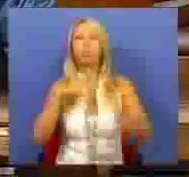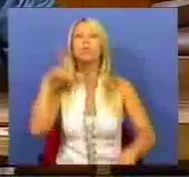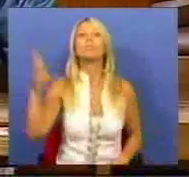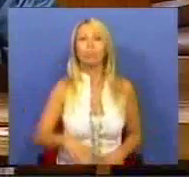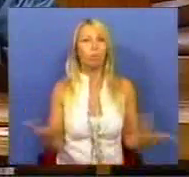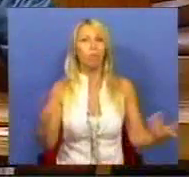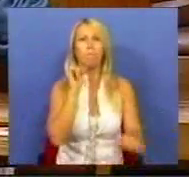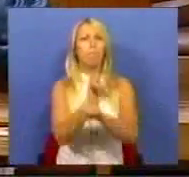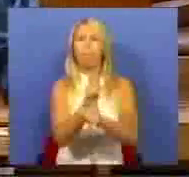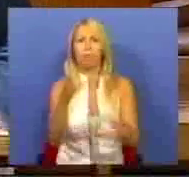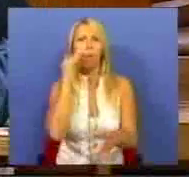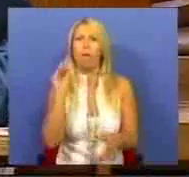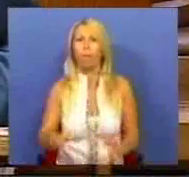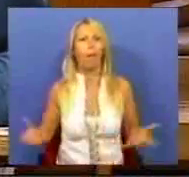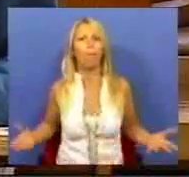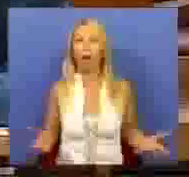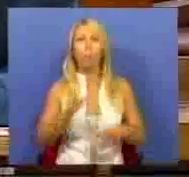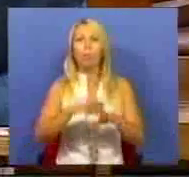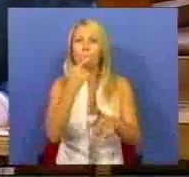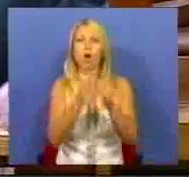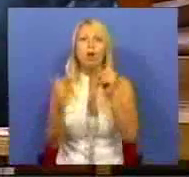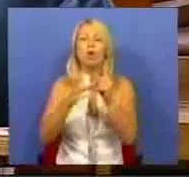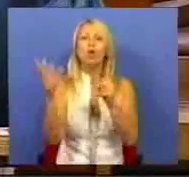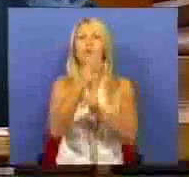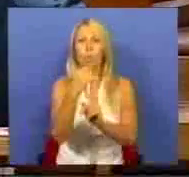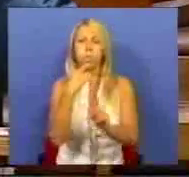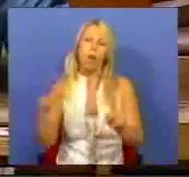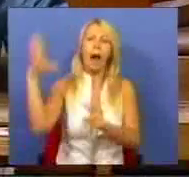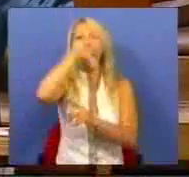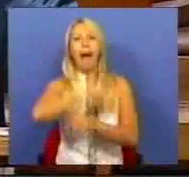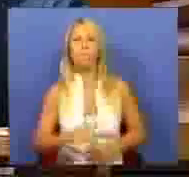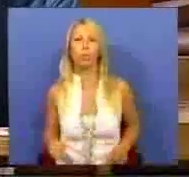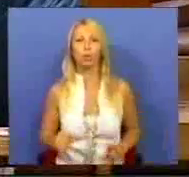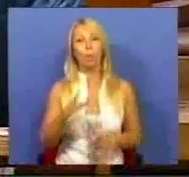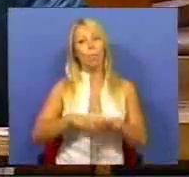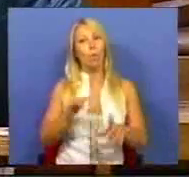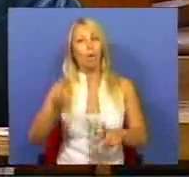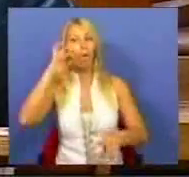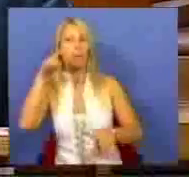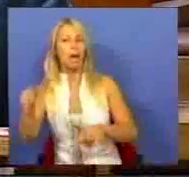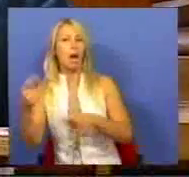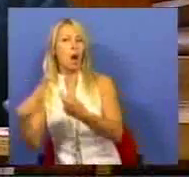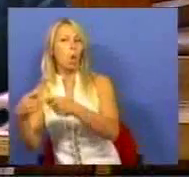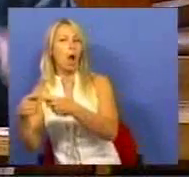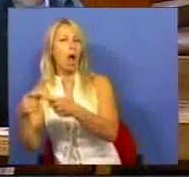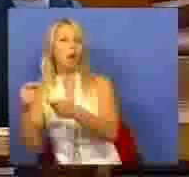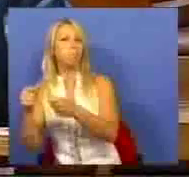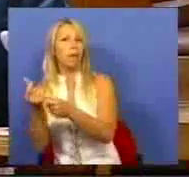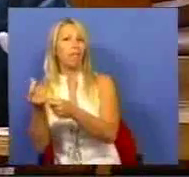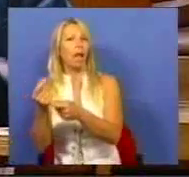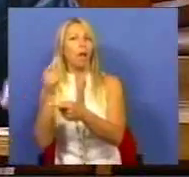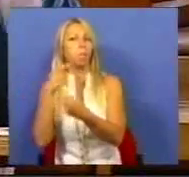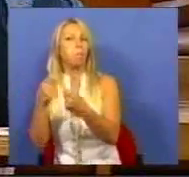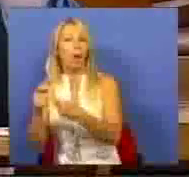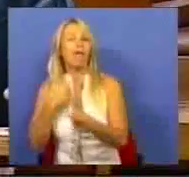de bancos que lhes impõem juros abusivos para compensar o que perderam na especulação. O Governo não mexe uma